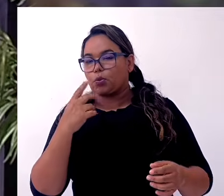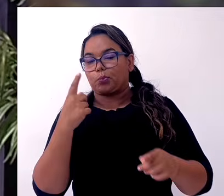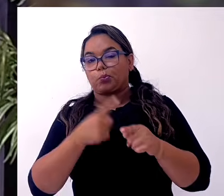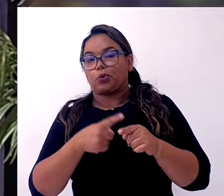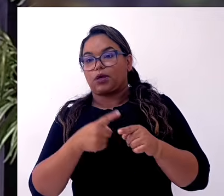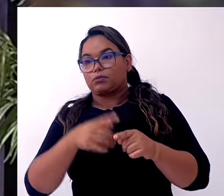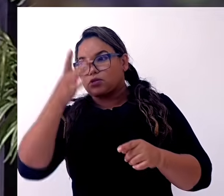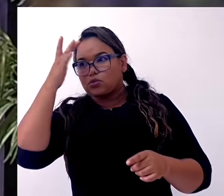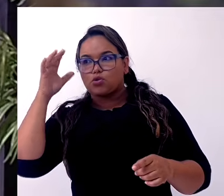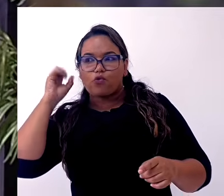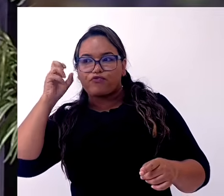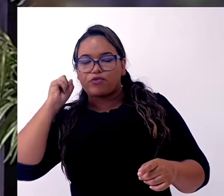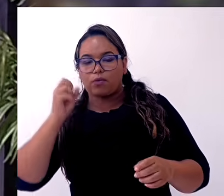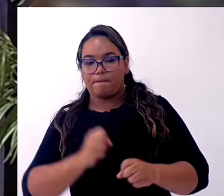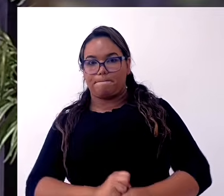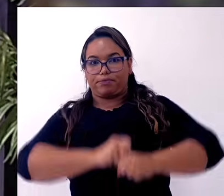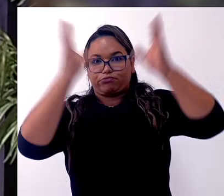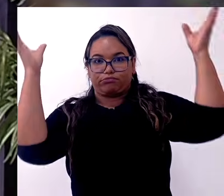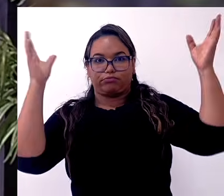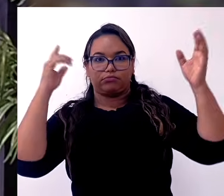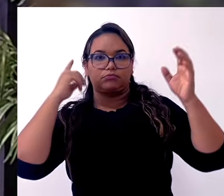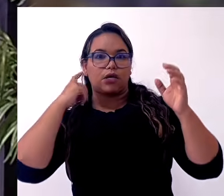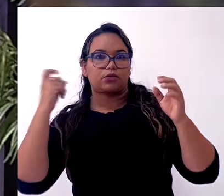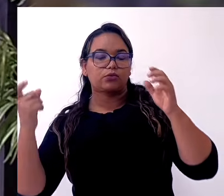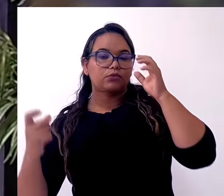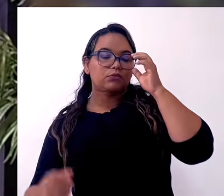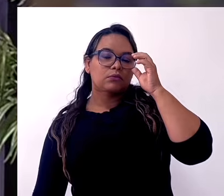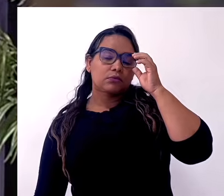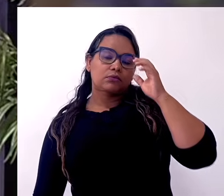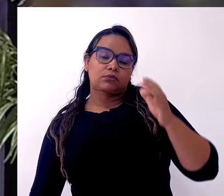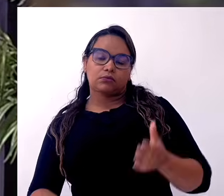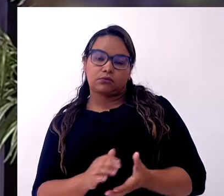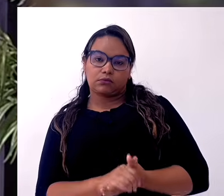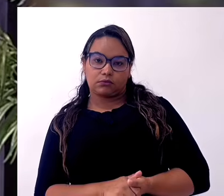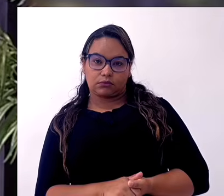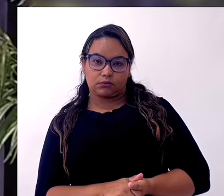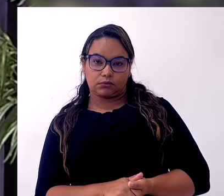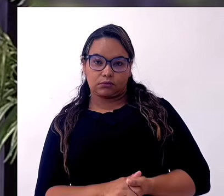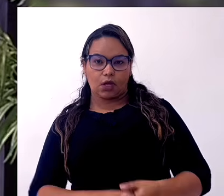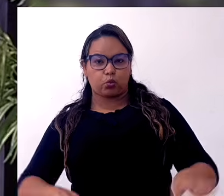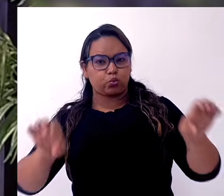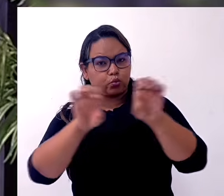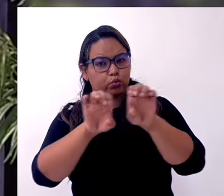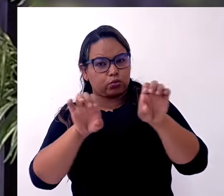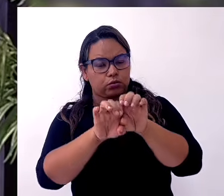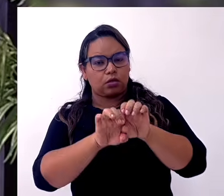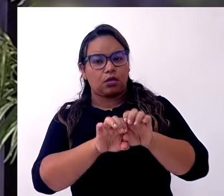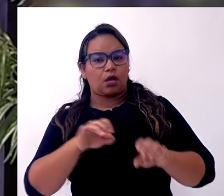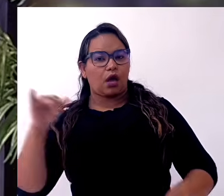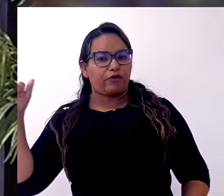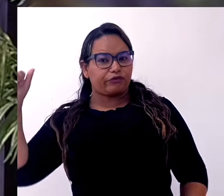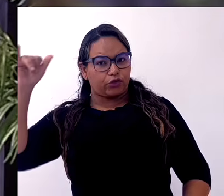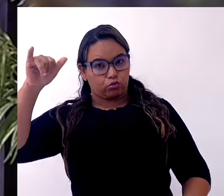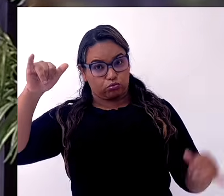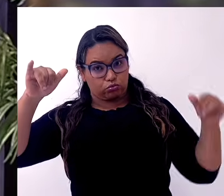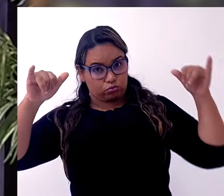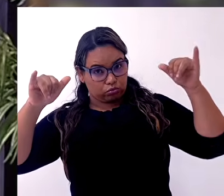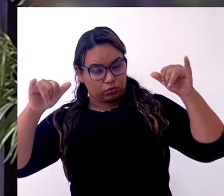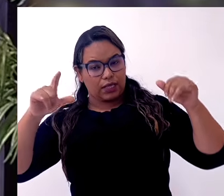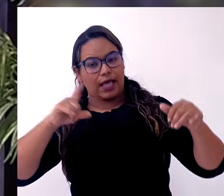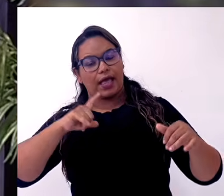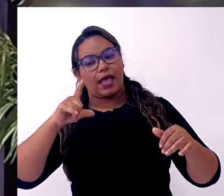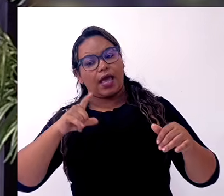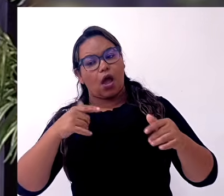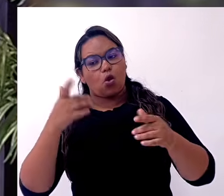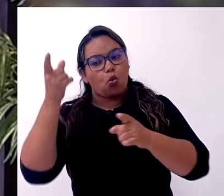Então nós temos uma situação muito estranha. O que atingiu o edifício número 7? Nada o atingiu. Mas ele caiu do mesmo jeito que